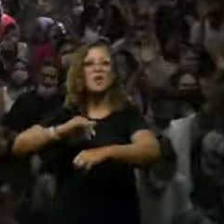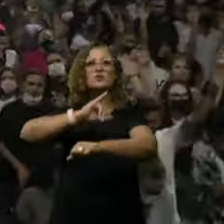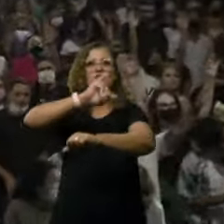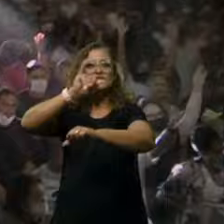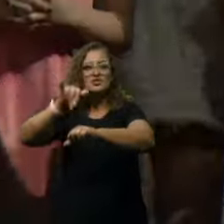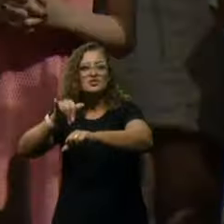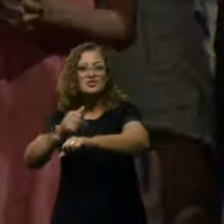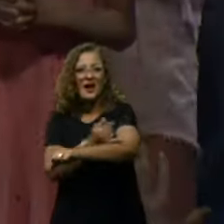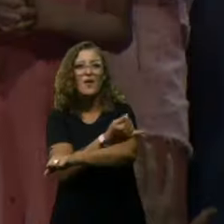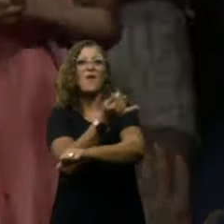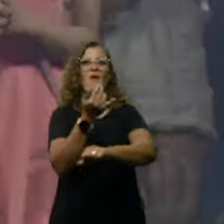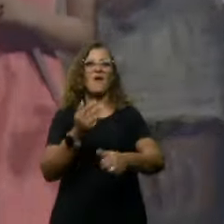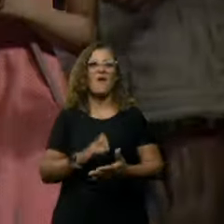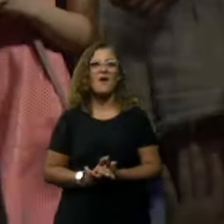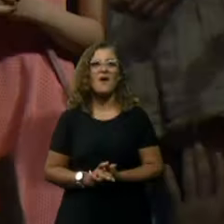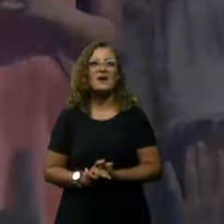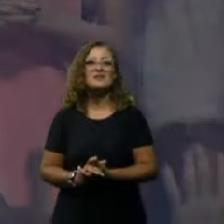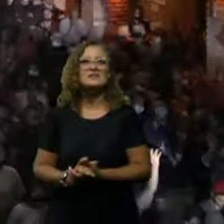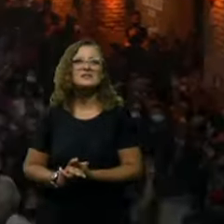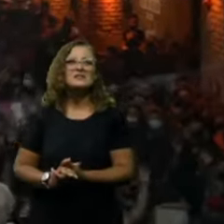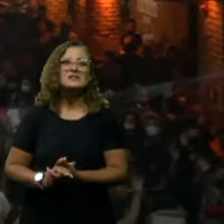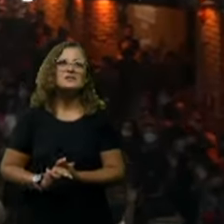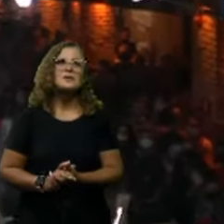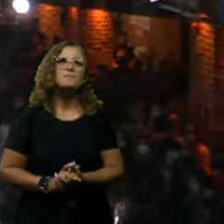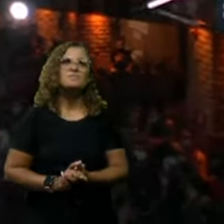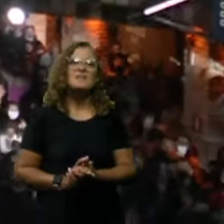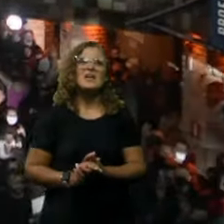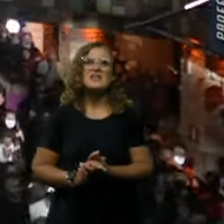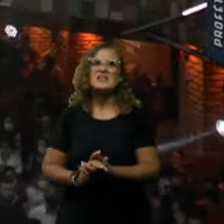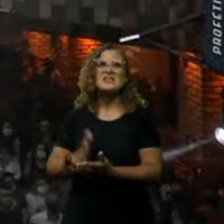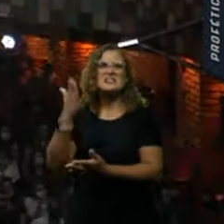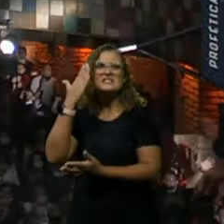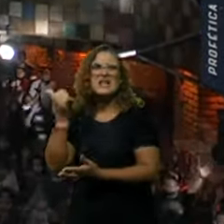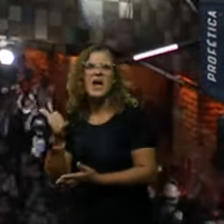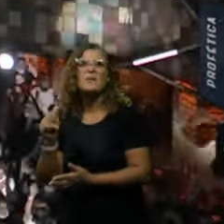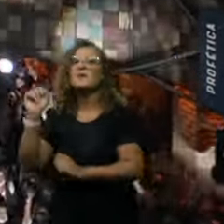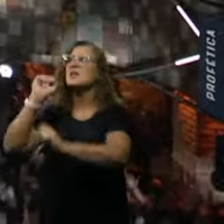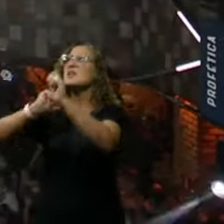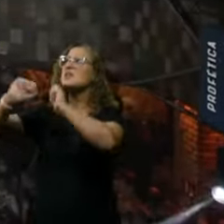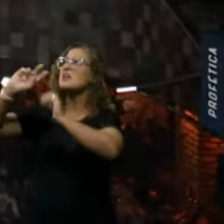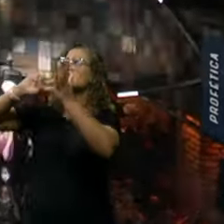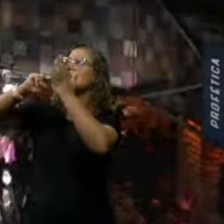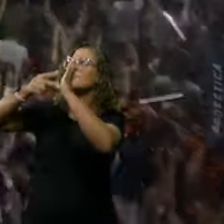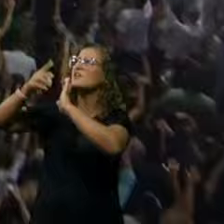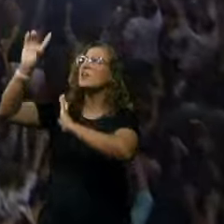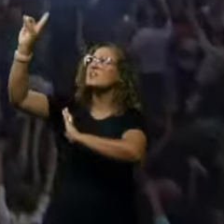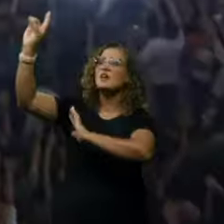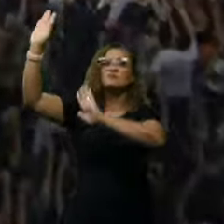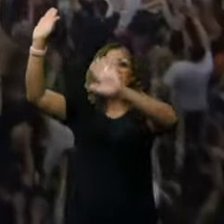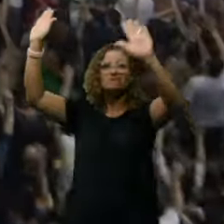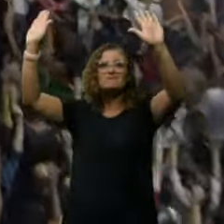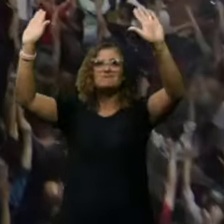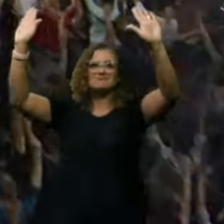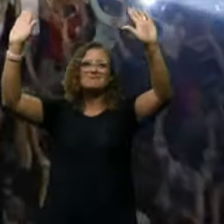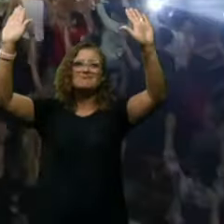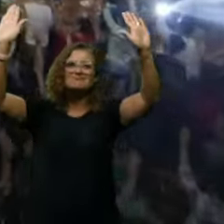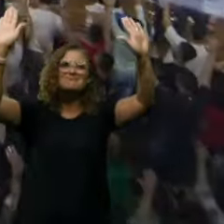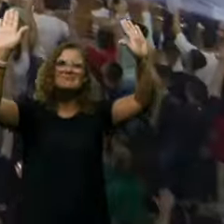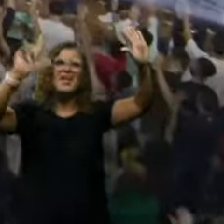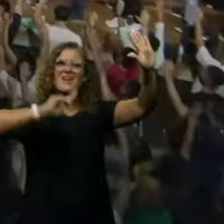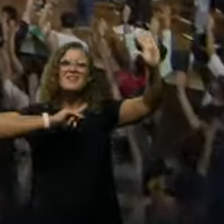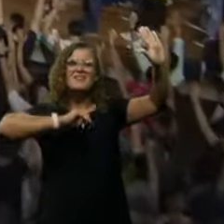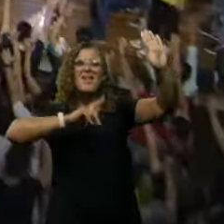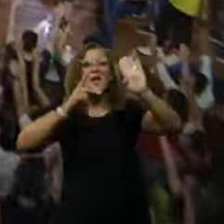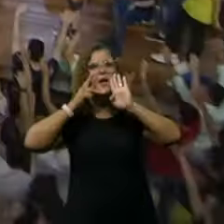aqueles que se chamam pelo nome do senhor levante a sua mão manda o processo tempo aqui ó Aleluia